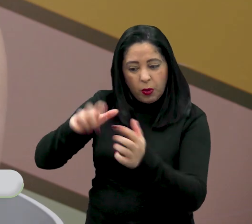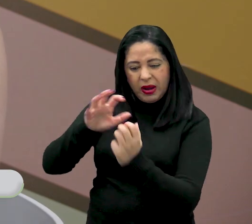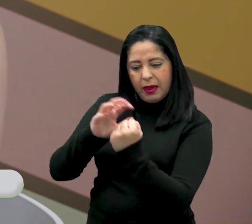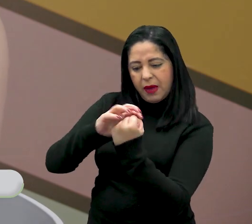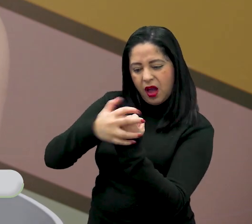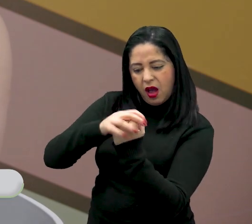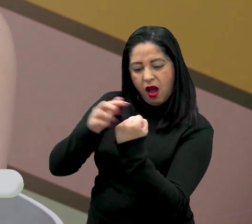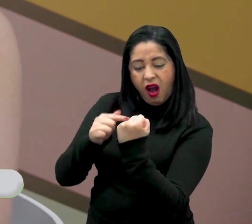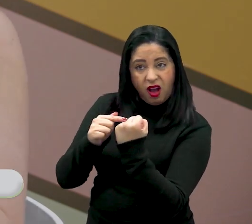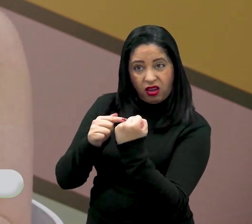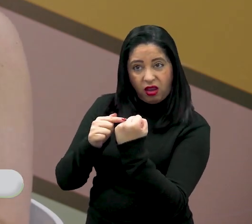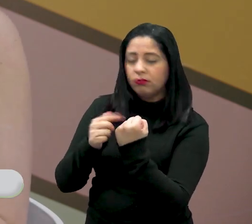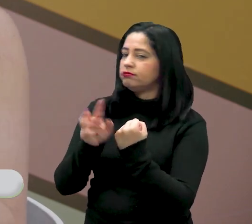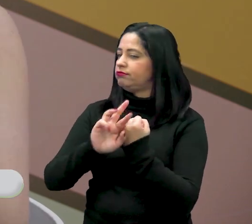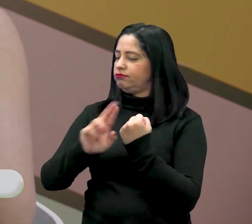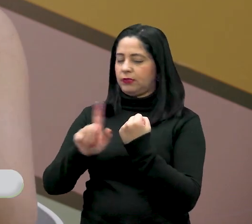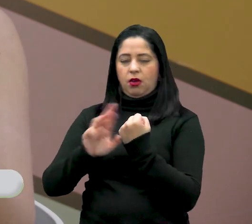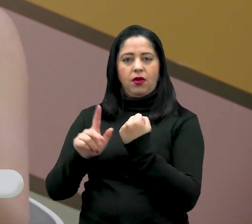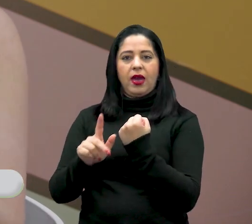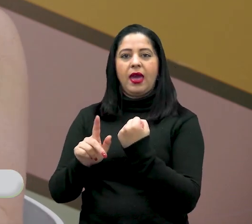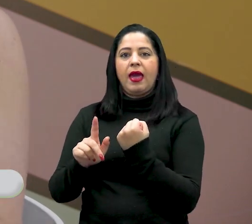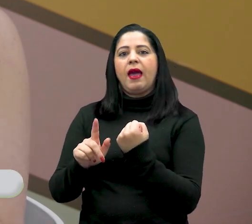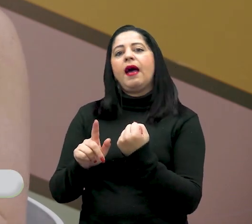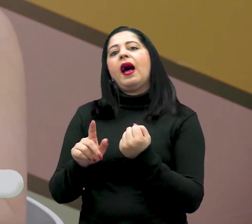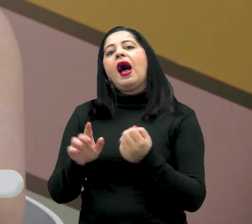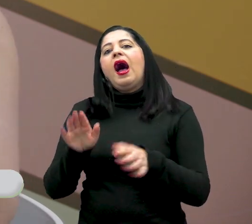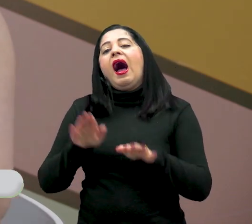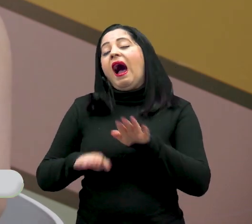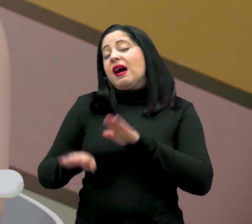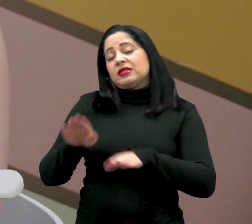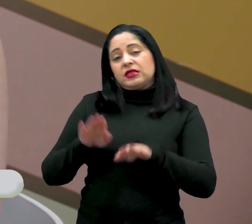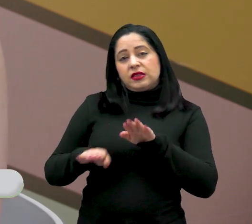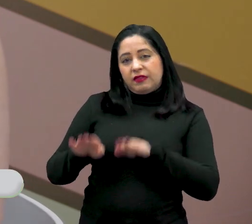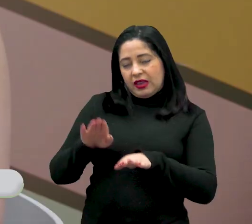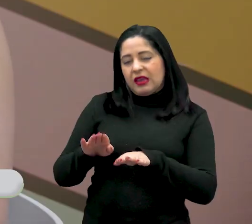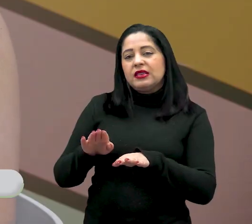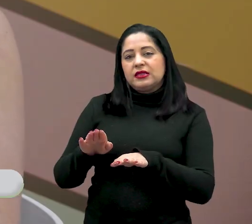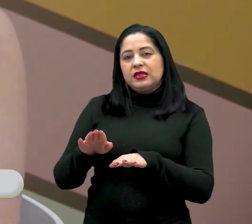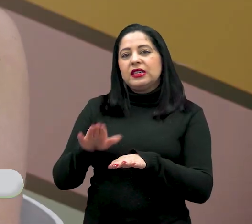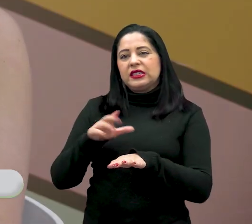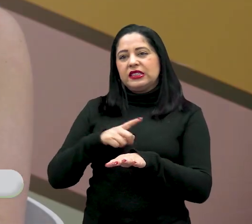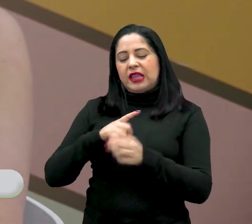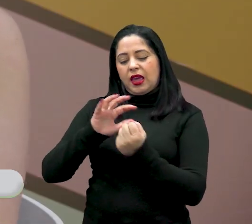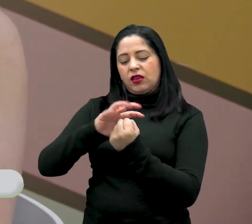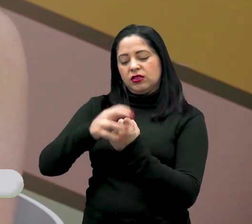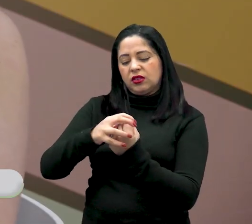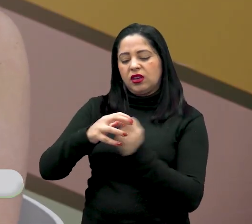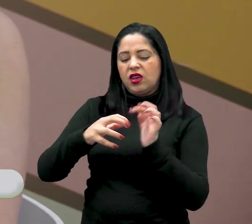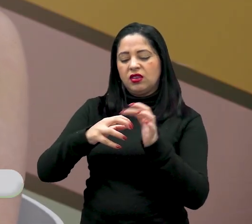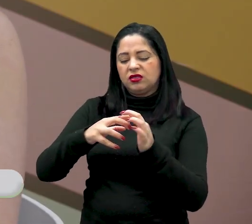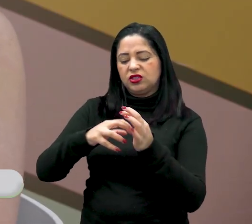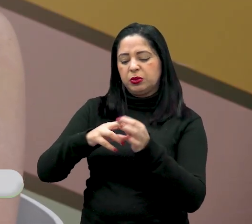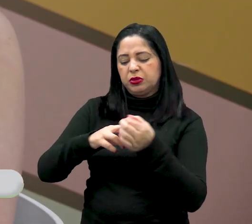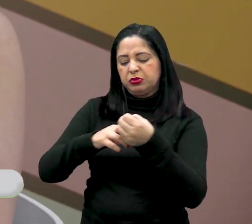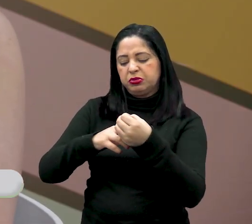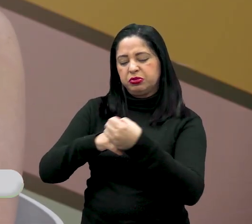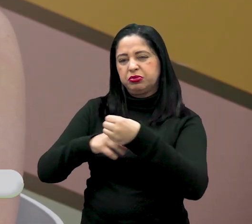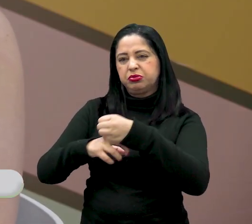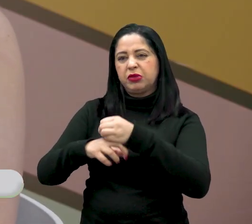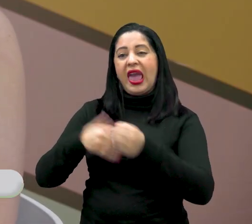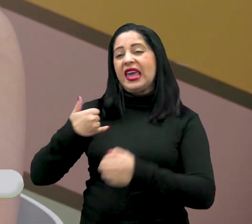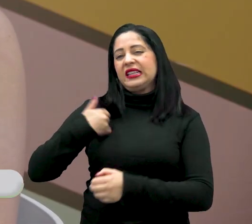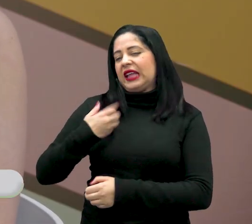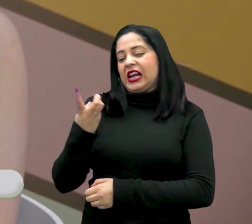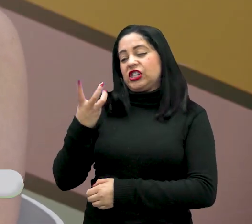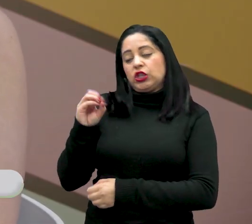de cartilagem. A gente Sim. tem também problemas na cartilagem, como uma condropatia patelar, que é um desgaste muito comum aí dos 30 anos.